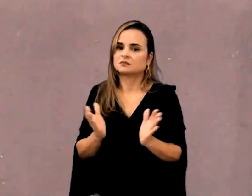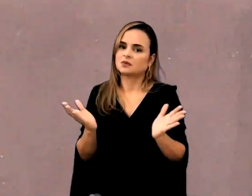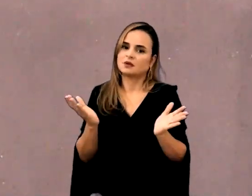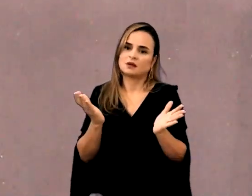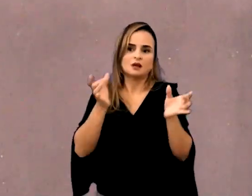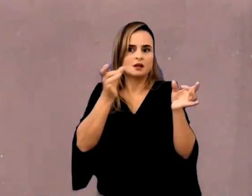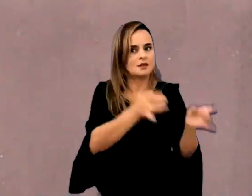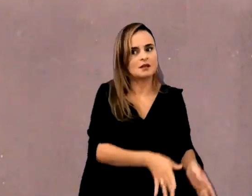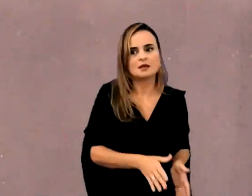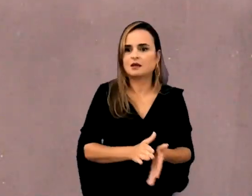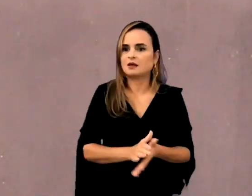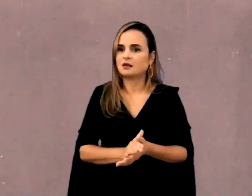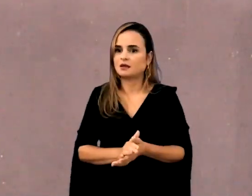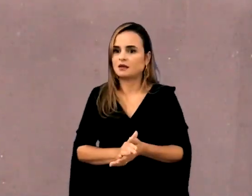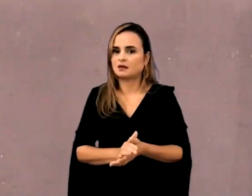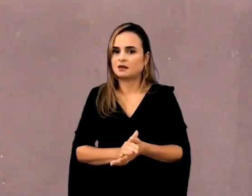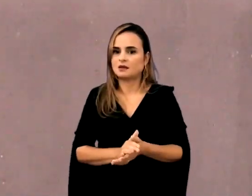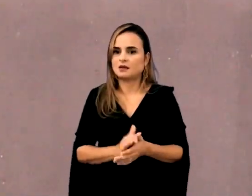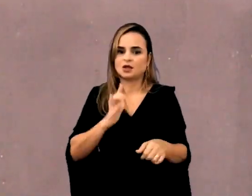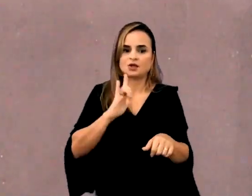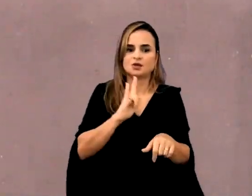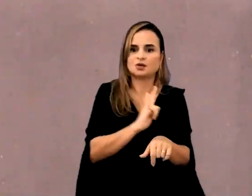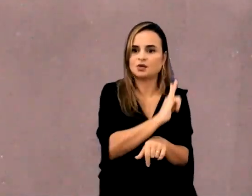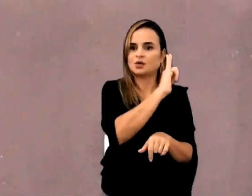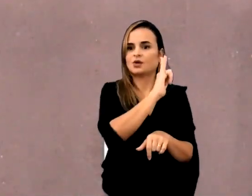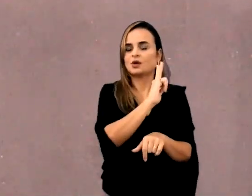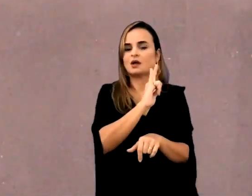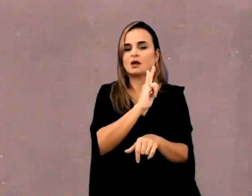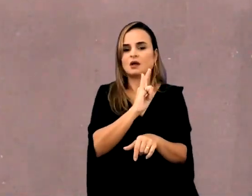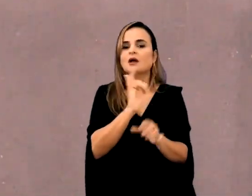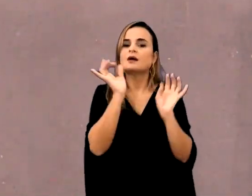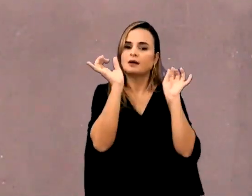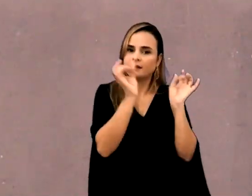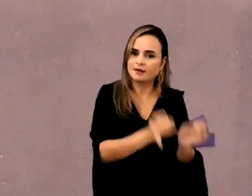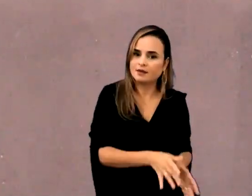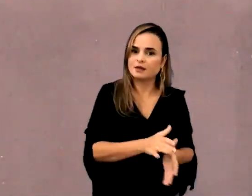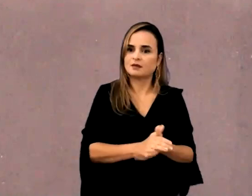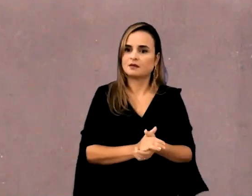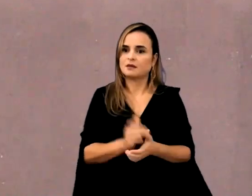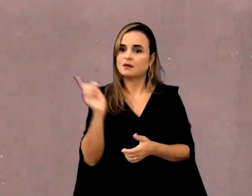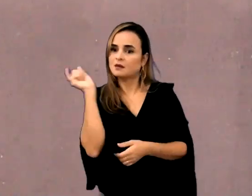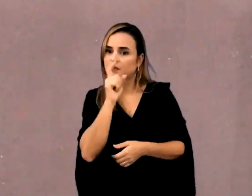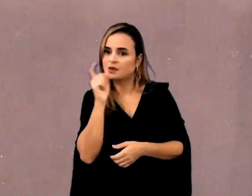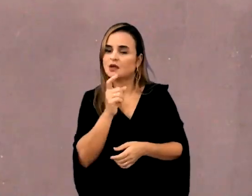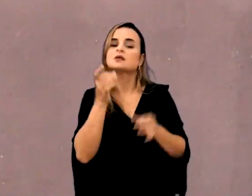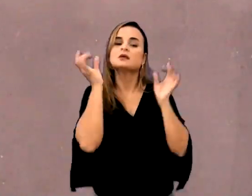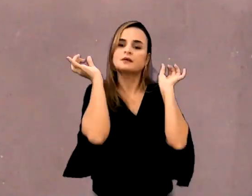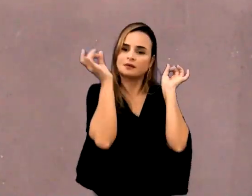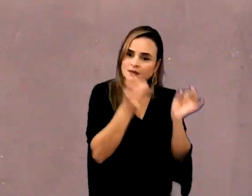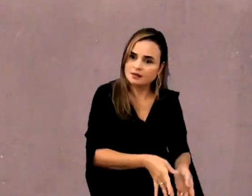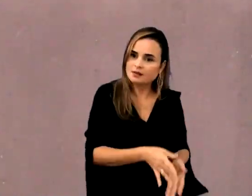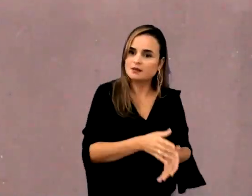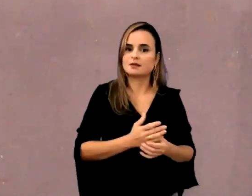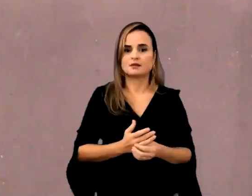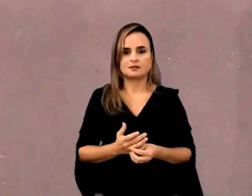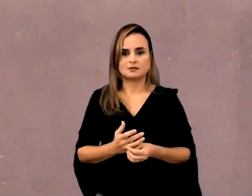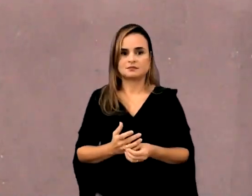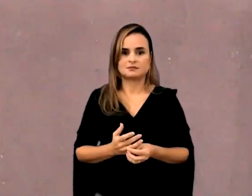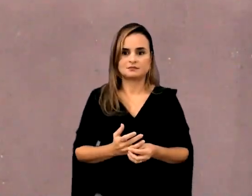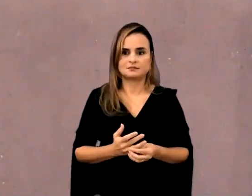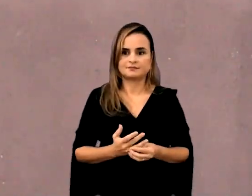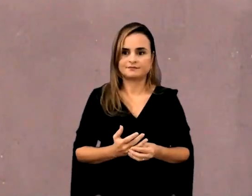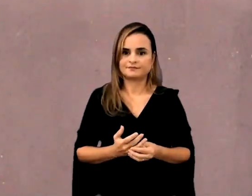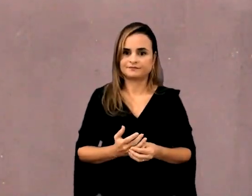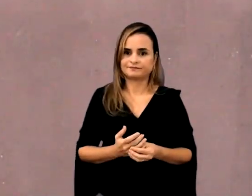não adultera mais. Aquele que mentia, não minta mais. E se brincar, meu irmão, é um